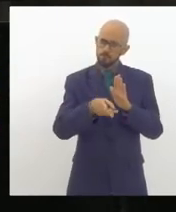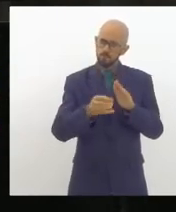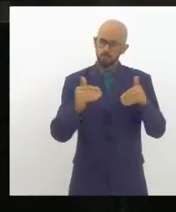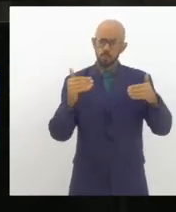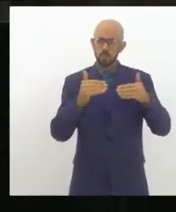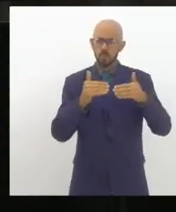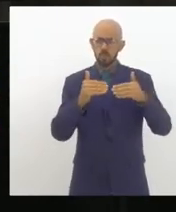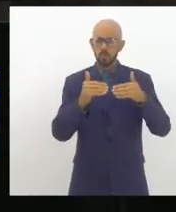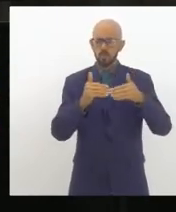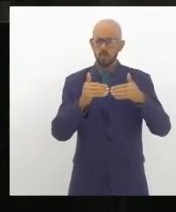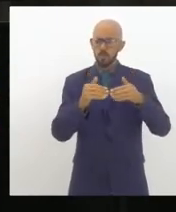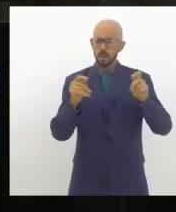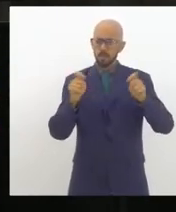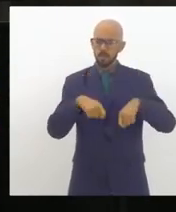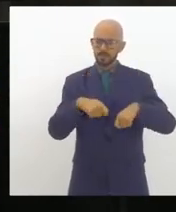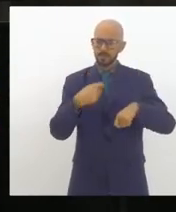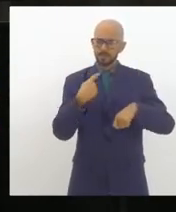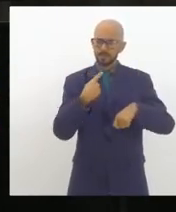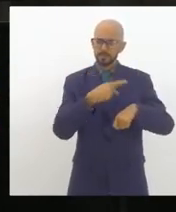suas atribuições.